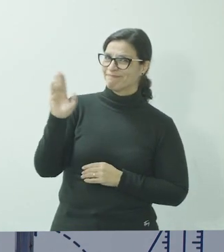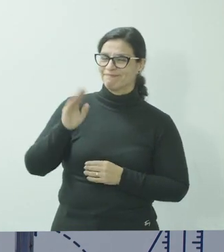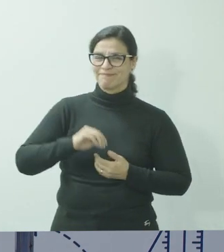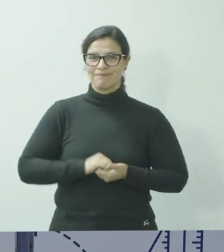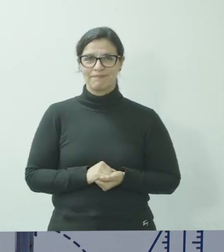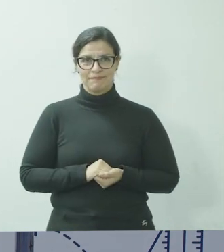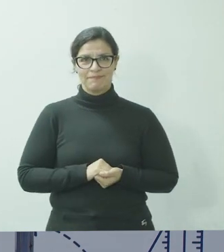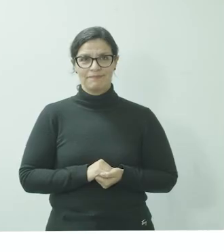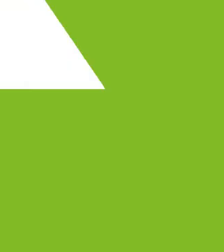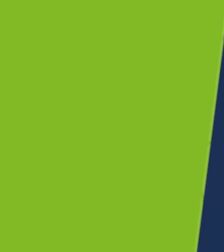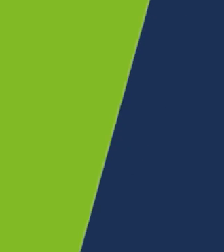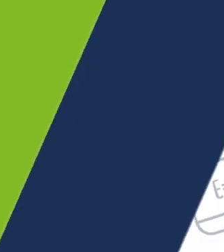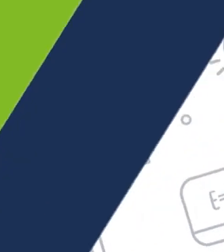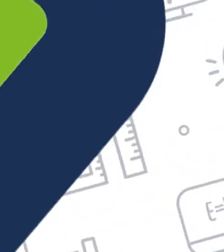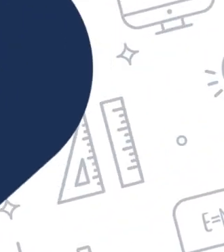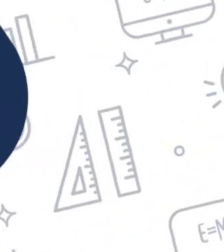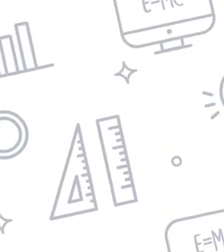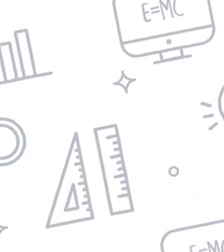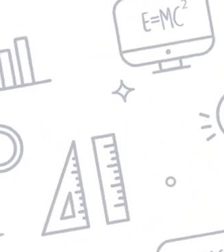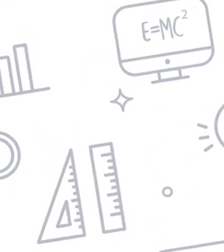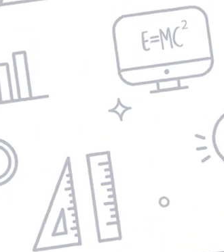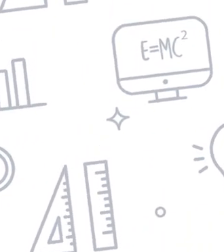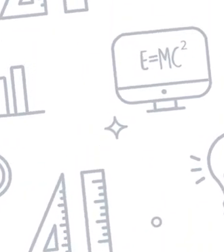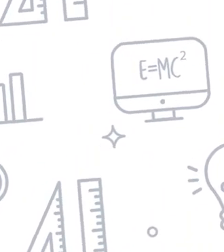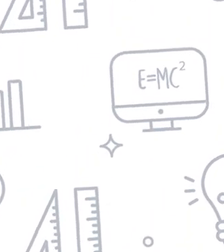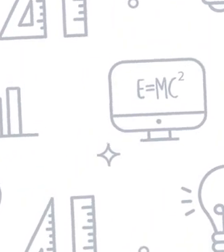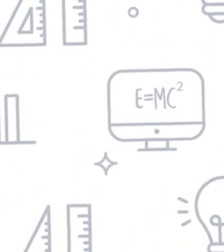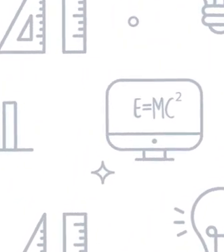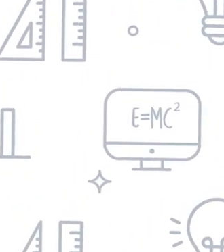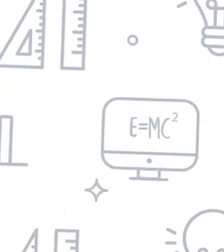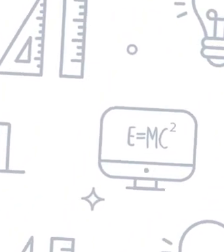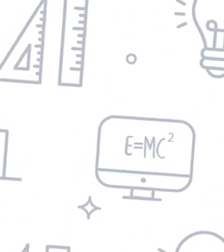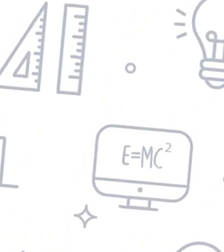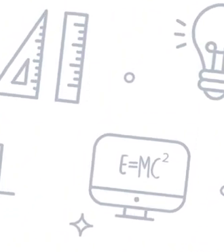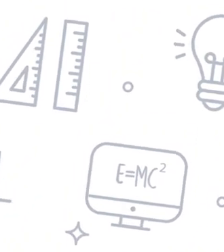até lá h